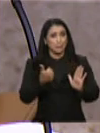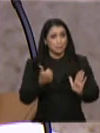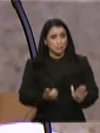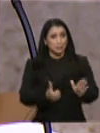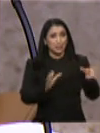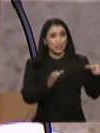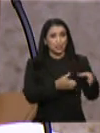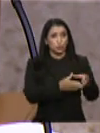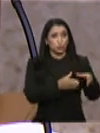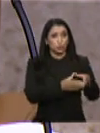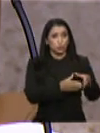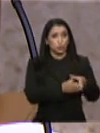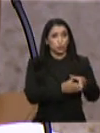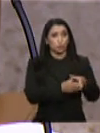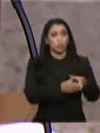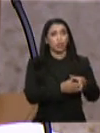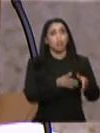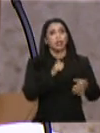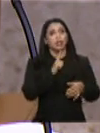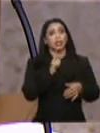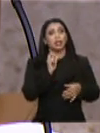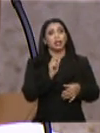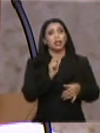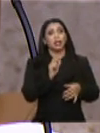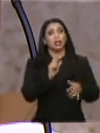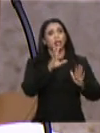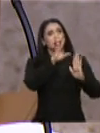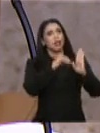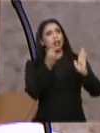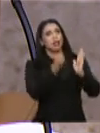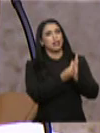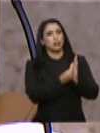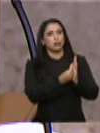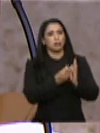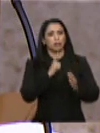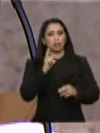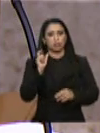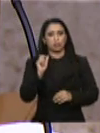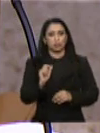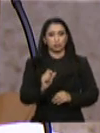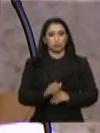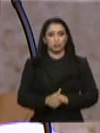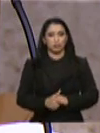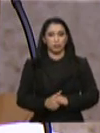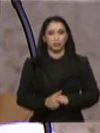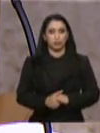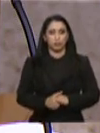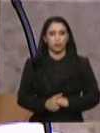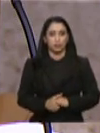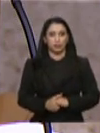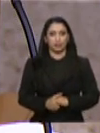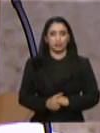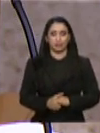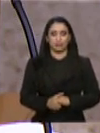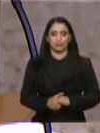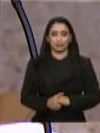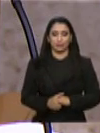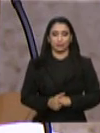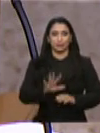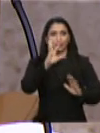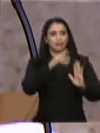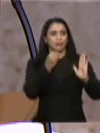pedi um número agora para o meu gabinete, não me lembrava mais, uma reclamação da Aderpol, não sei se Vossas Excelências lembram, a reclamação